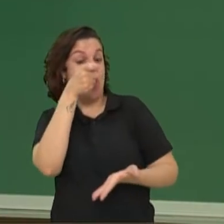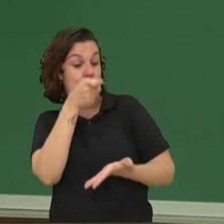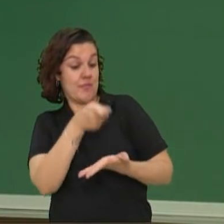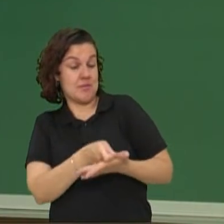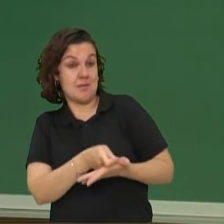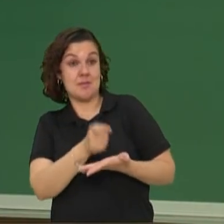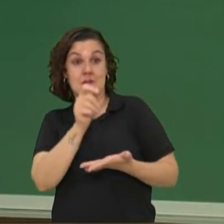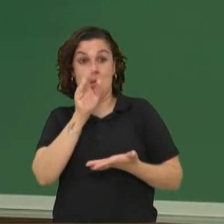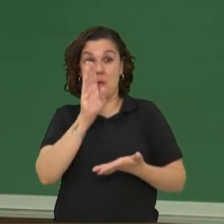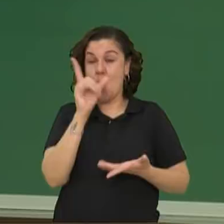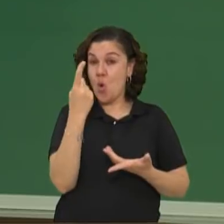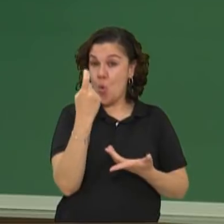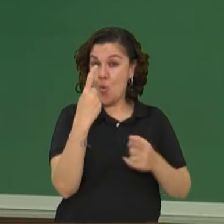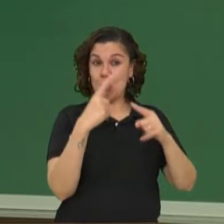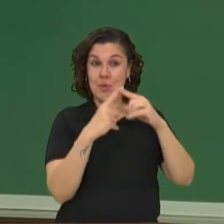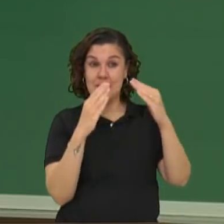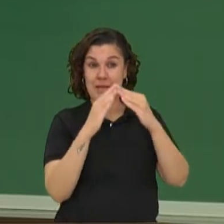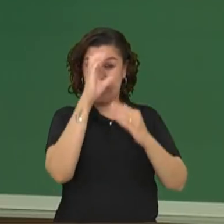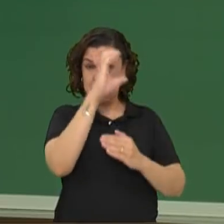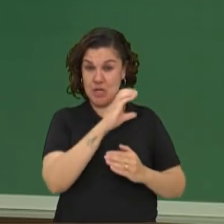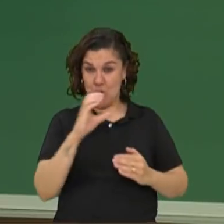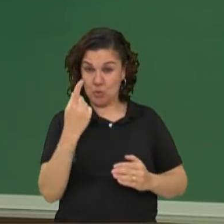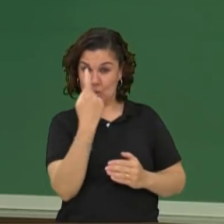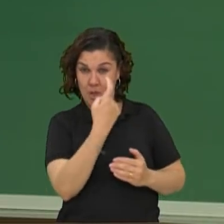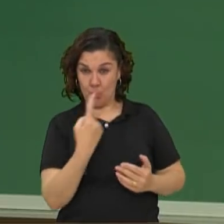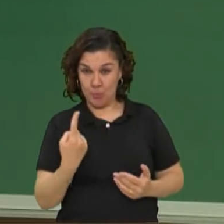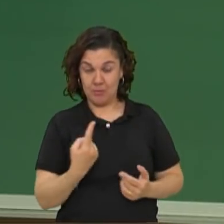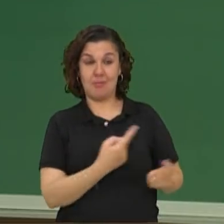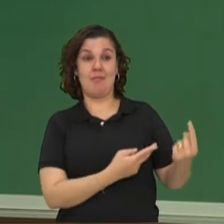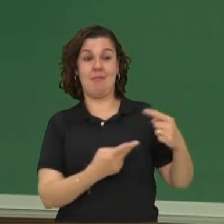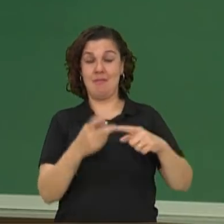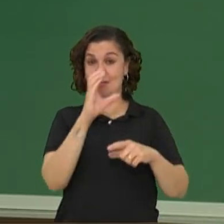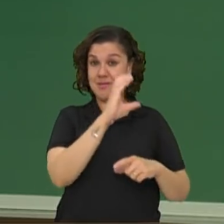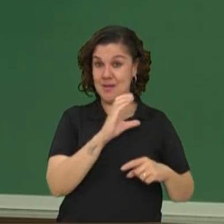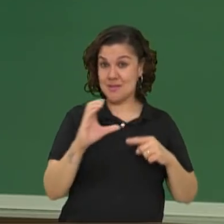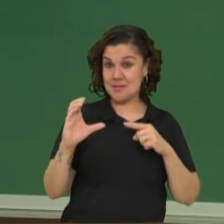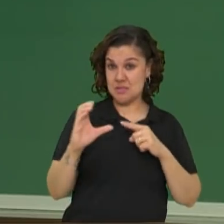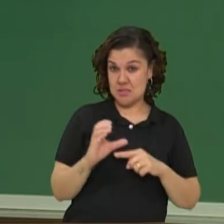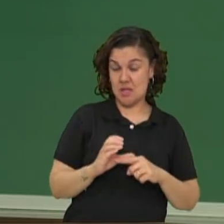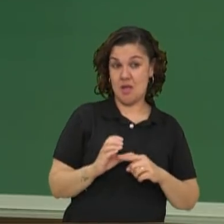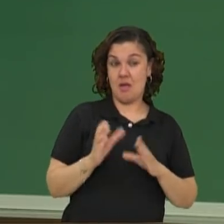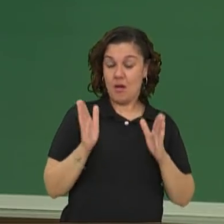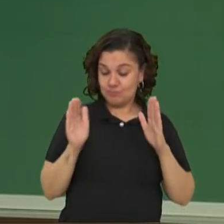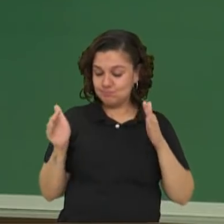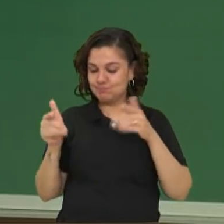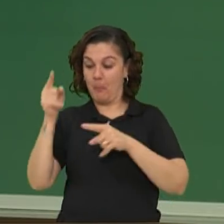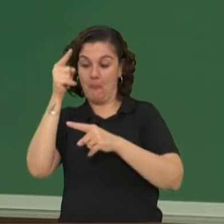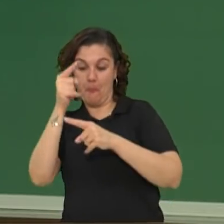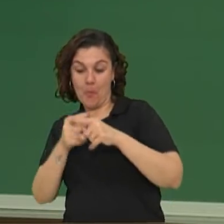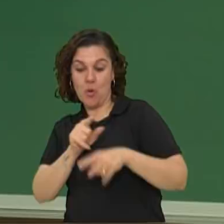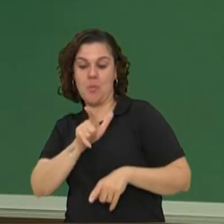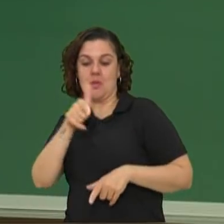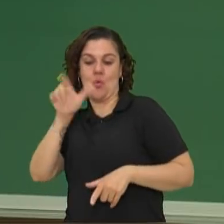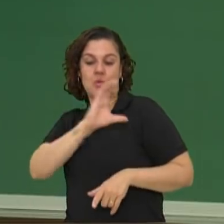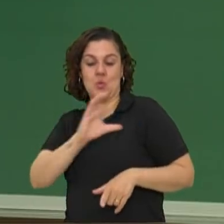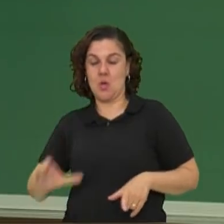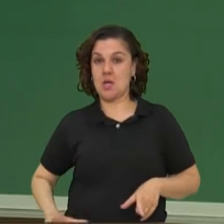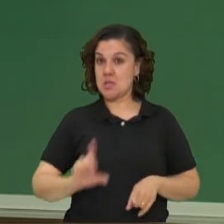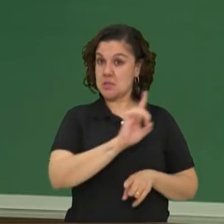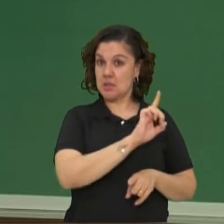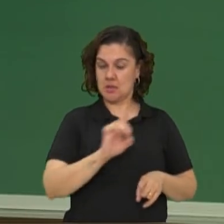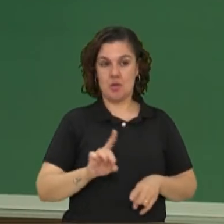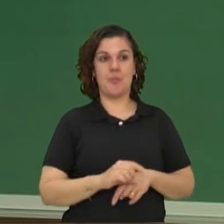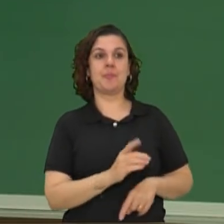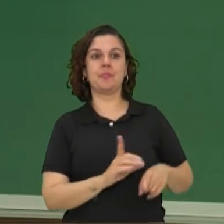oficialização da Igreja como única religião do Estado, letra C, a restrição ao culto de outras religiões não cristãs, ou letra D,